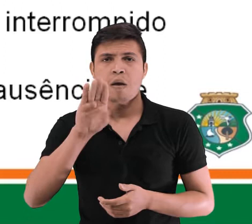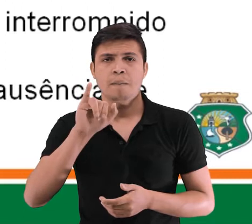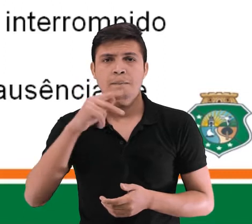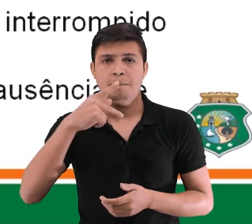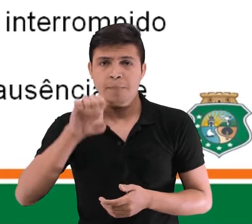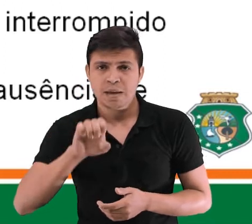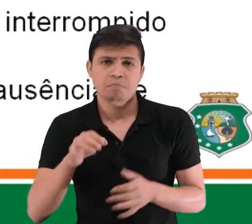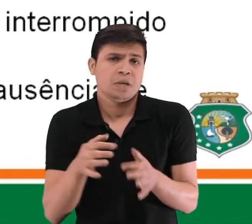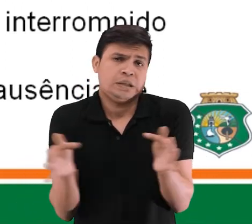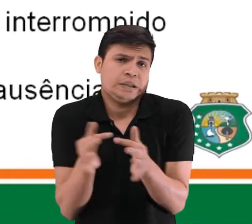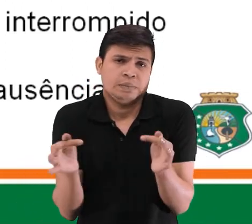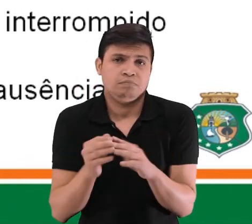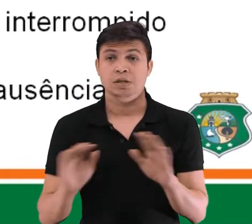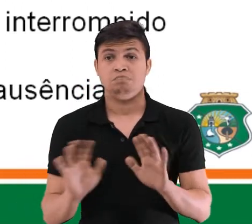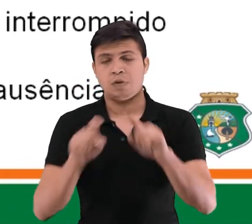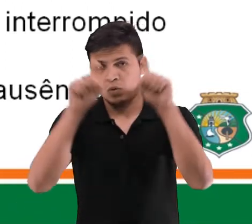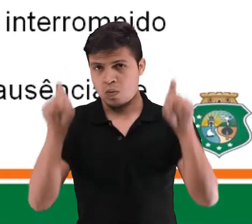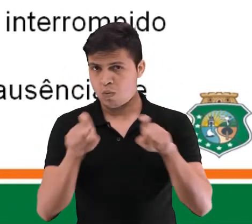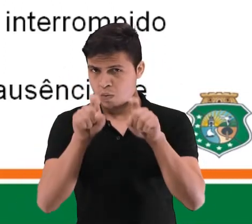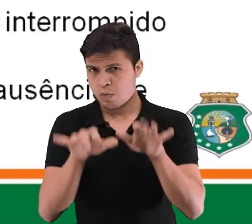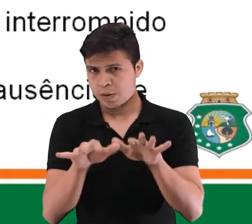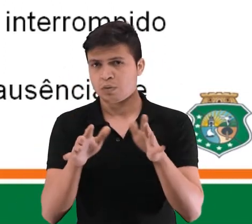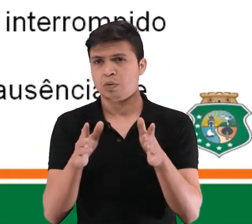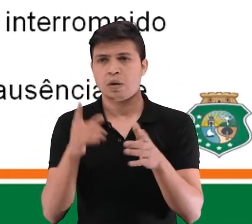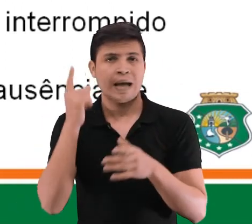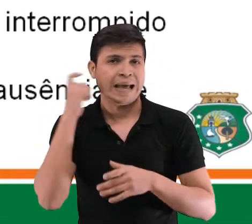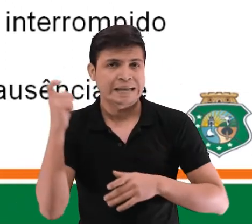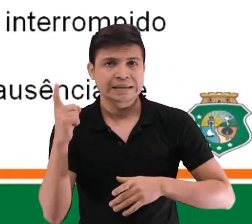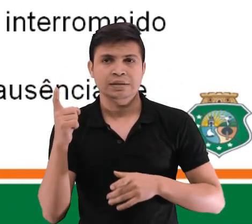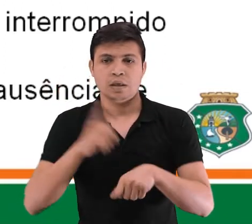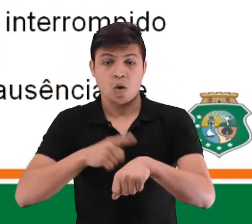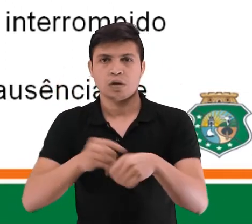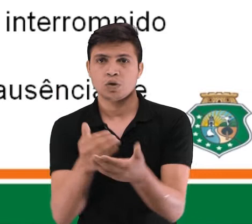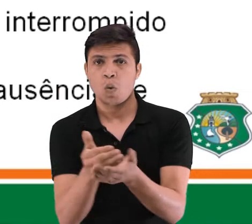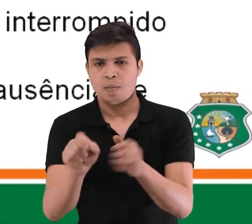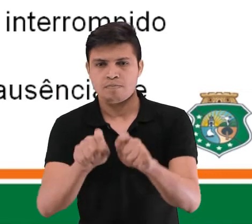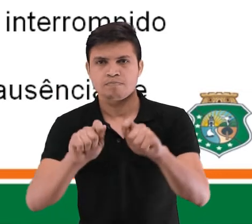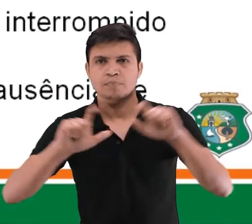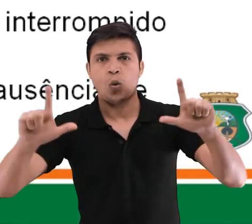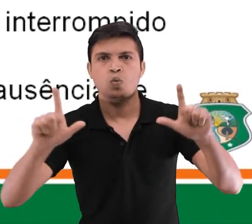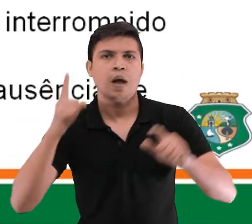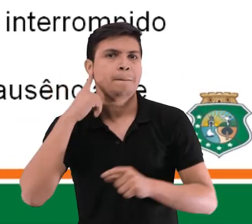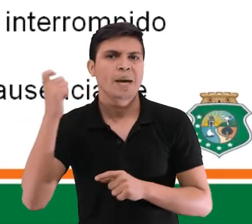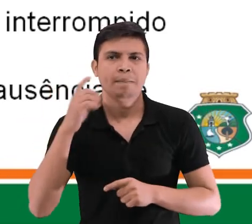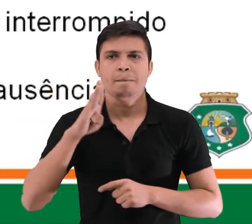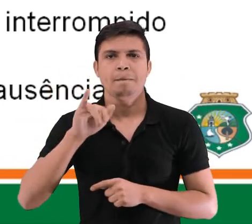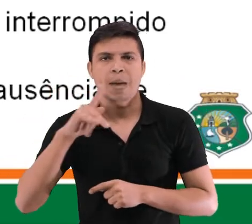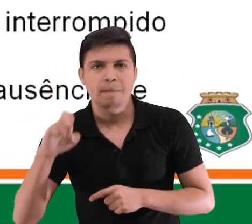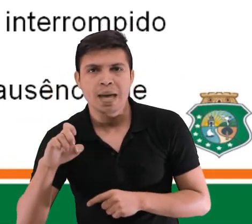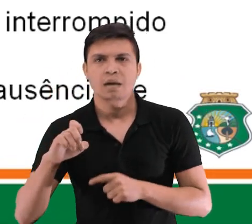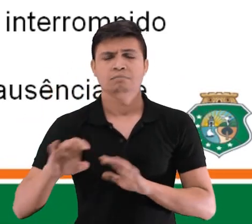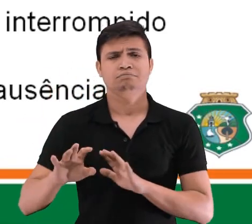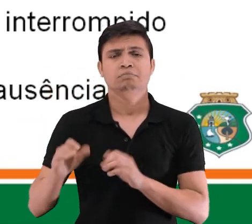não necessariamente o seu computador vai dar um bip na hora da inicialização. Ele pode pular essa parte e